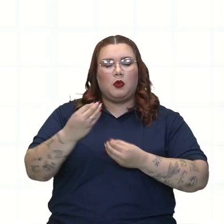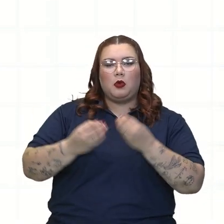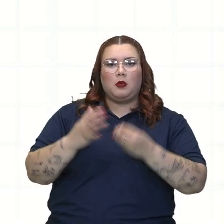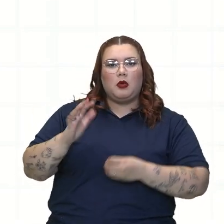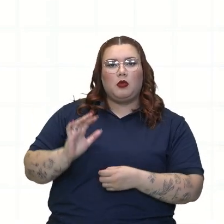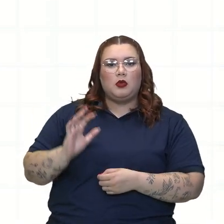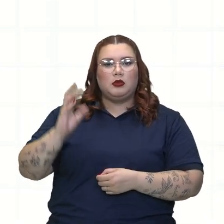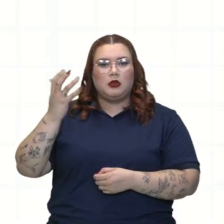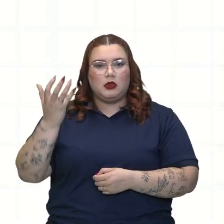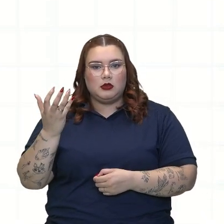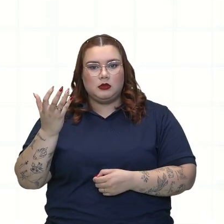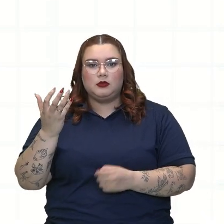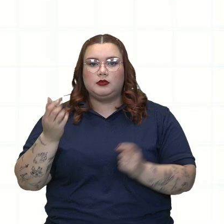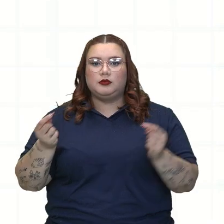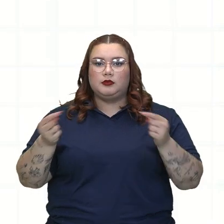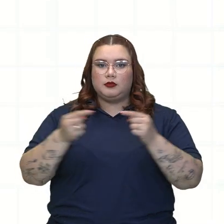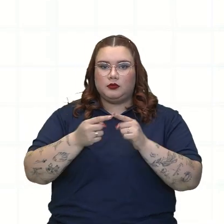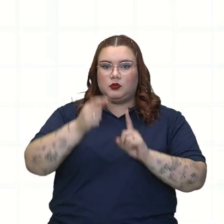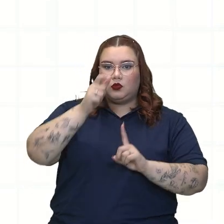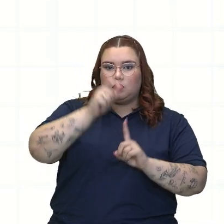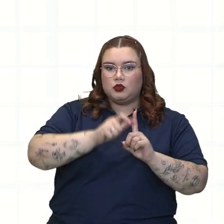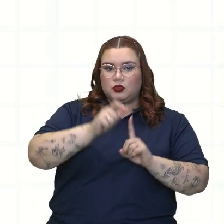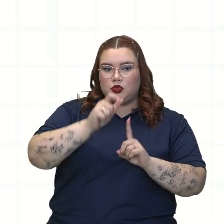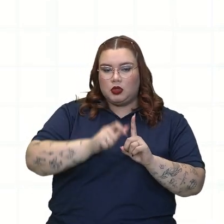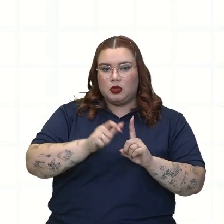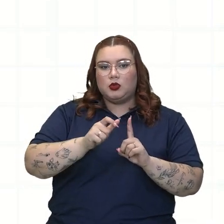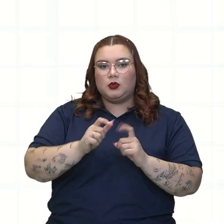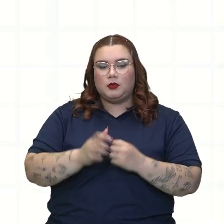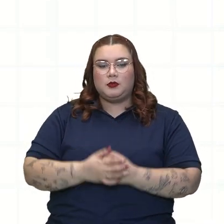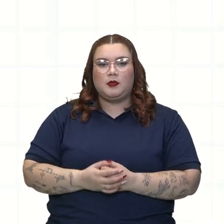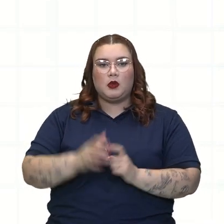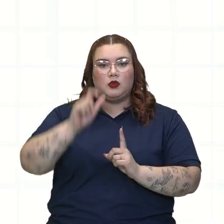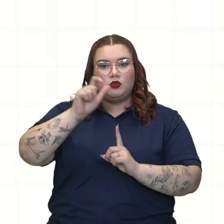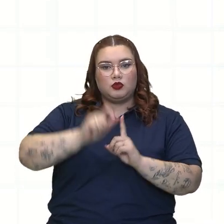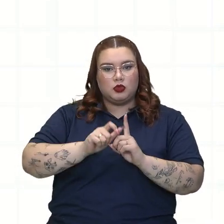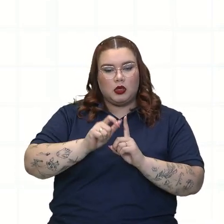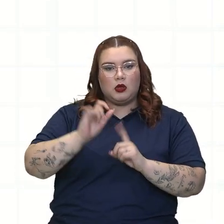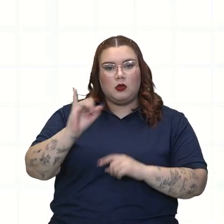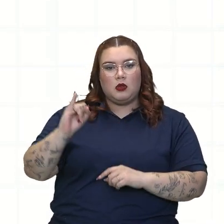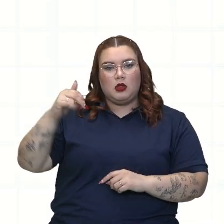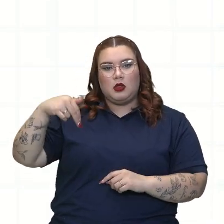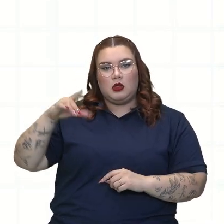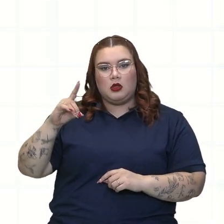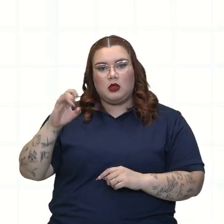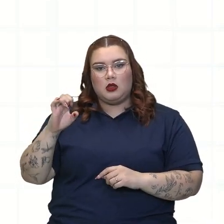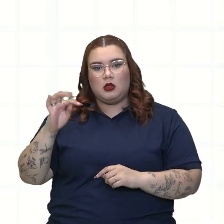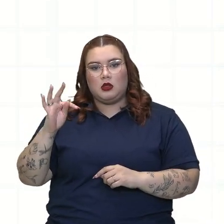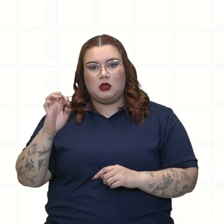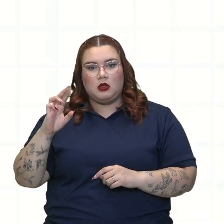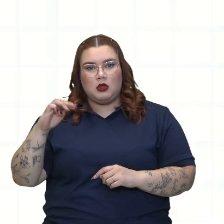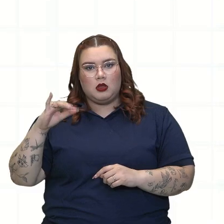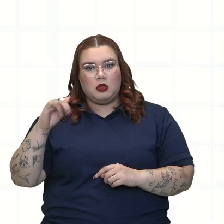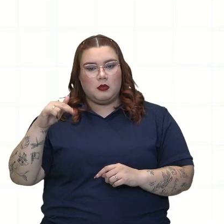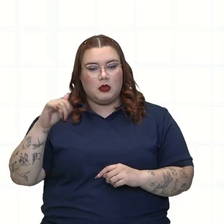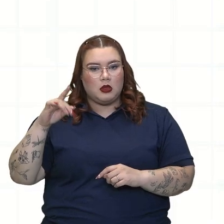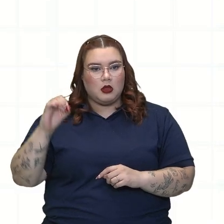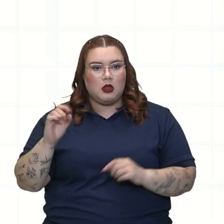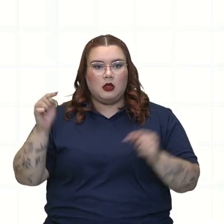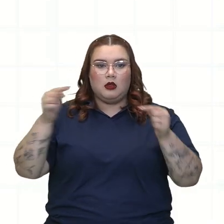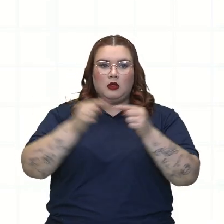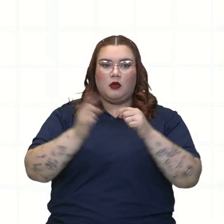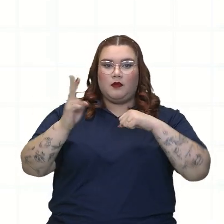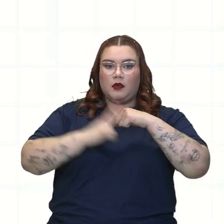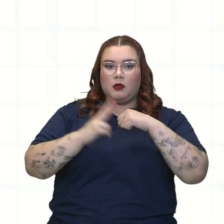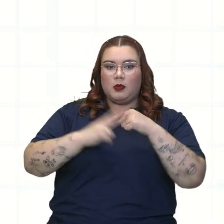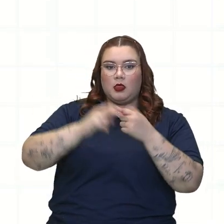acontecem o sujeito indeterminado. Então, olha só. O sujeito será indeterminado quando o verbo for flexionado na terceira pessoa do plural, como